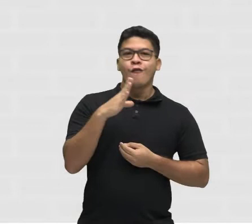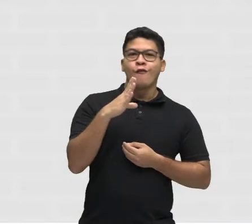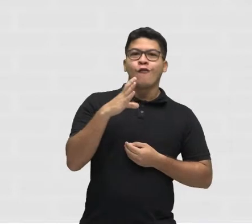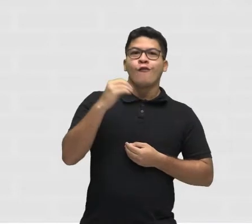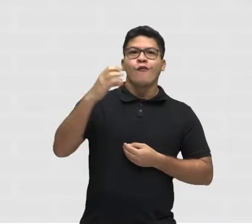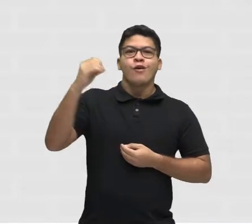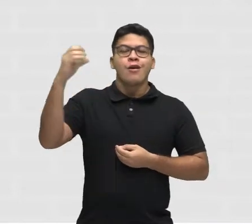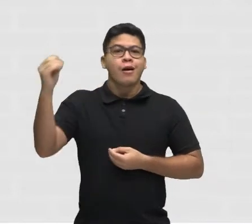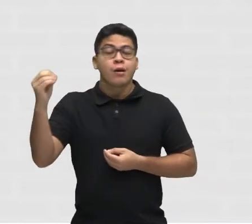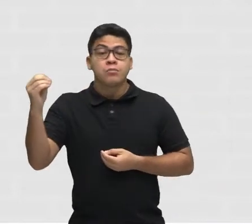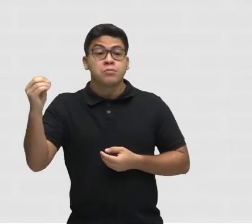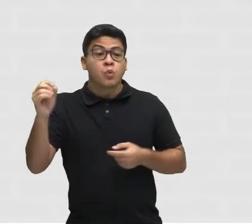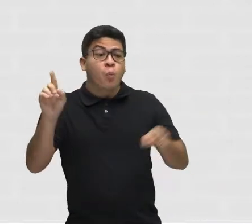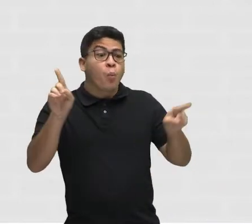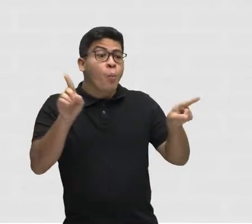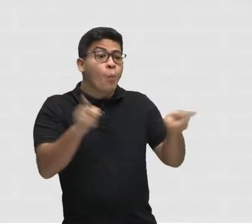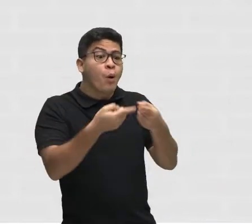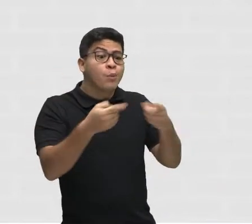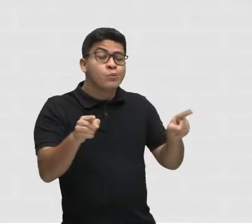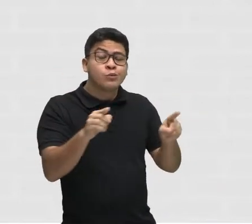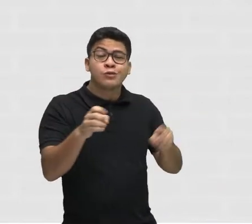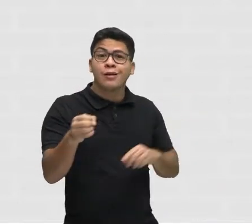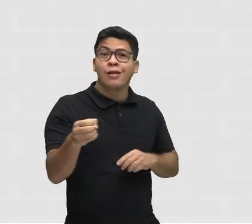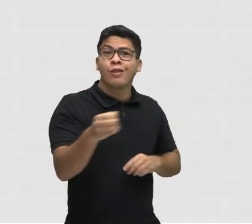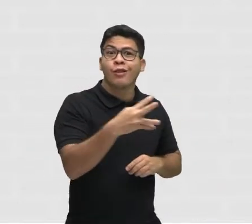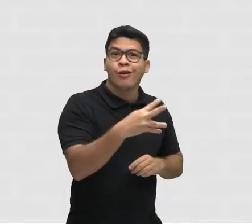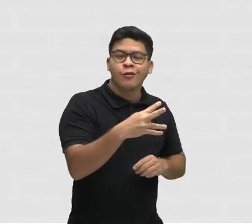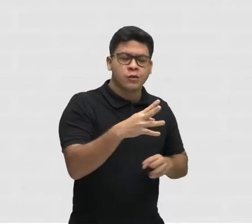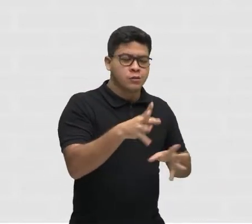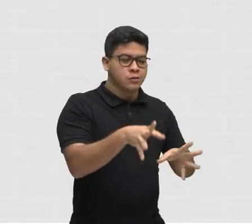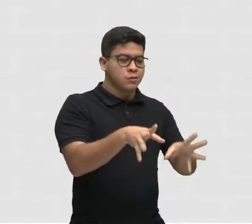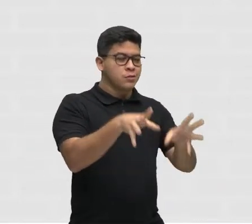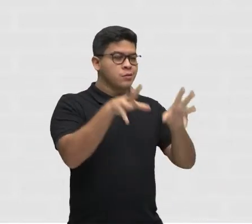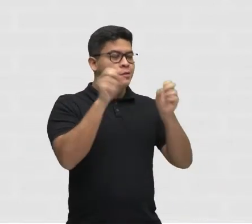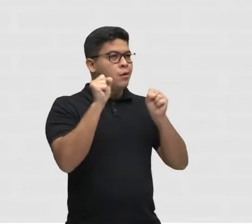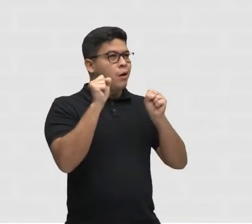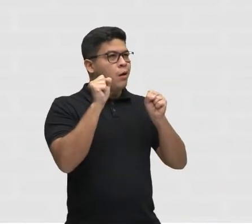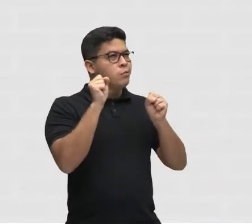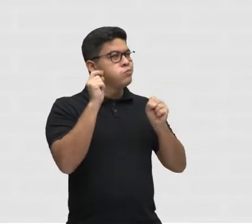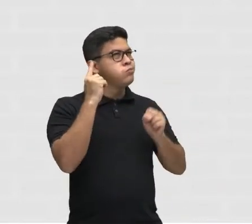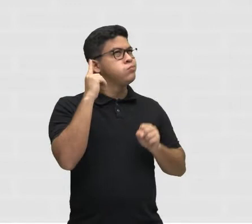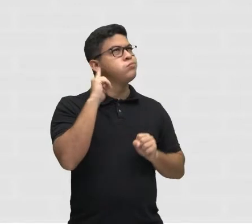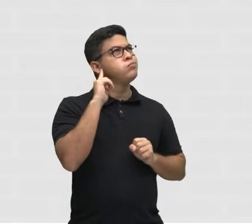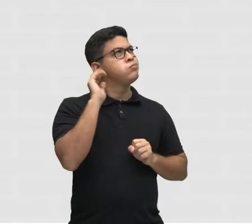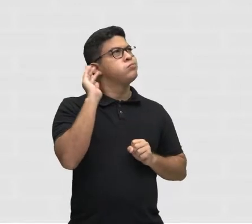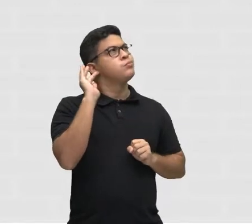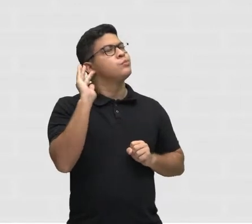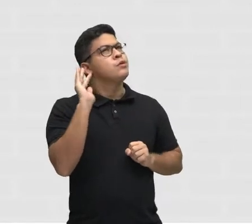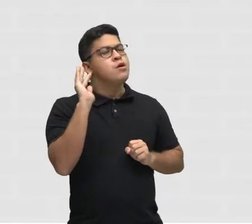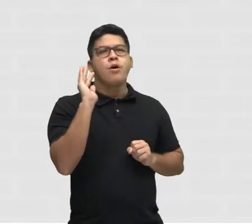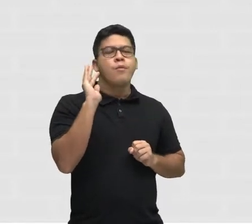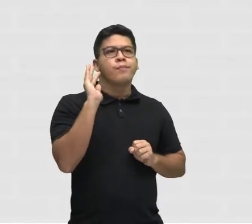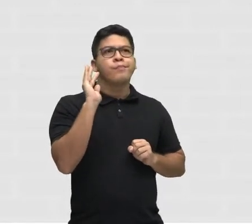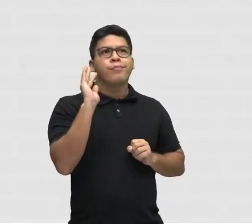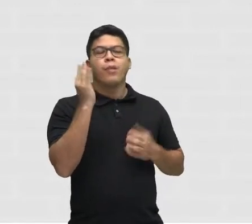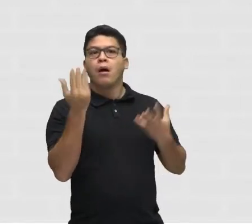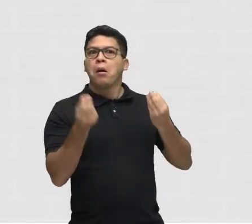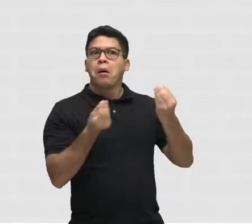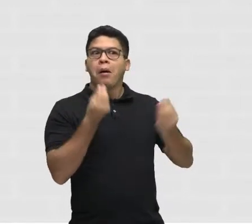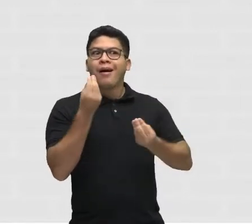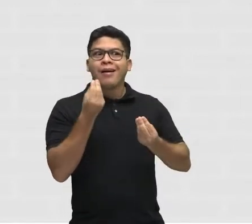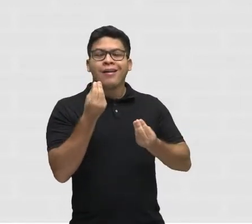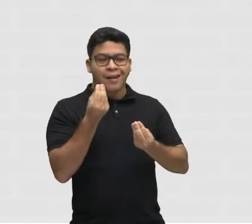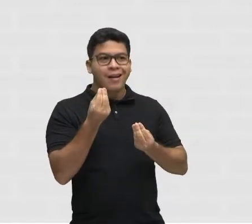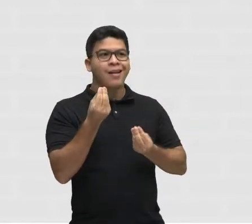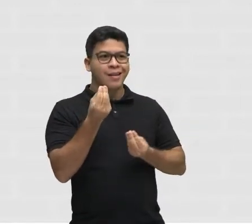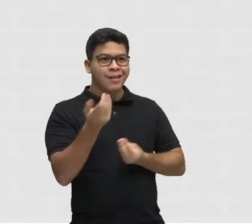Uma música nova que deu sentido diferente. Eu sou da música, né, Adriana? Eu sou uma pessoa muito musical. Muito então, musical. escuto uma música que, caramba, essa